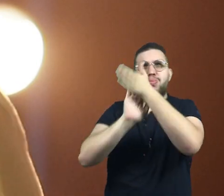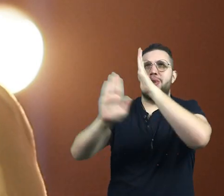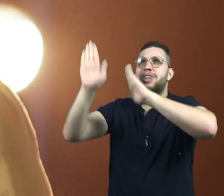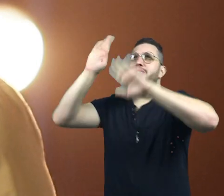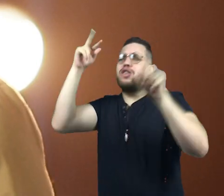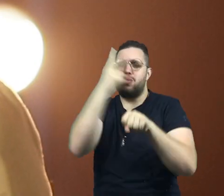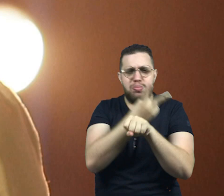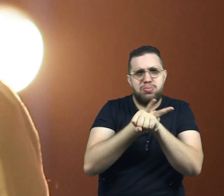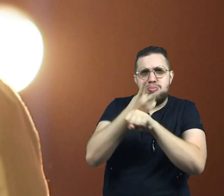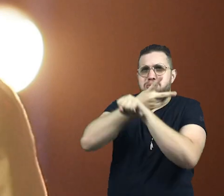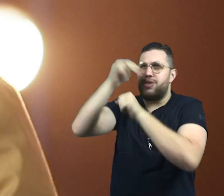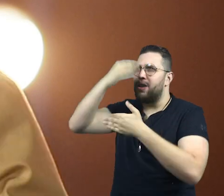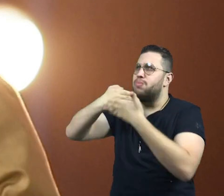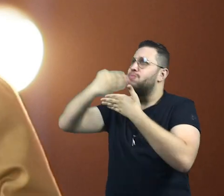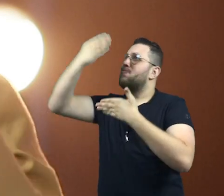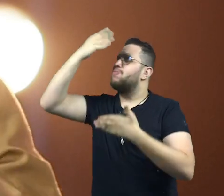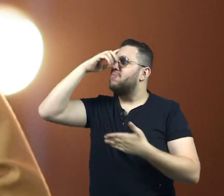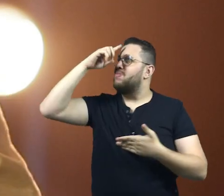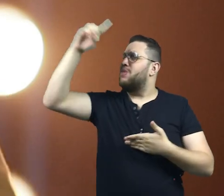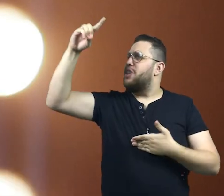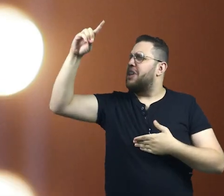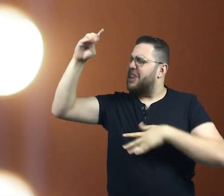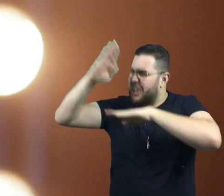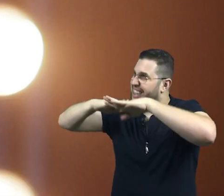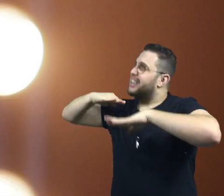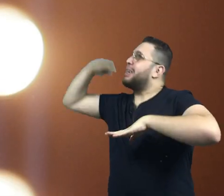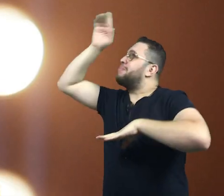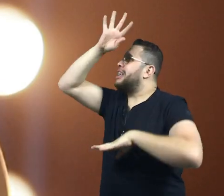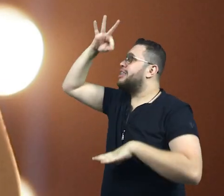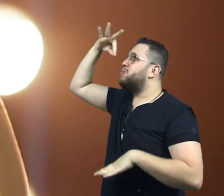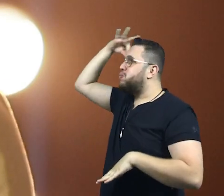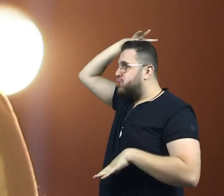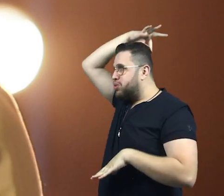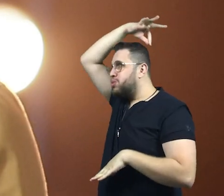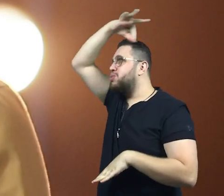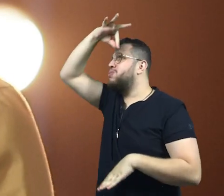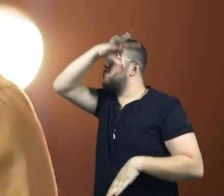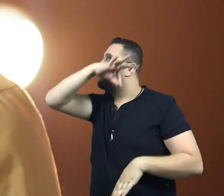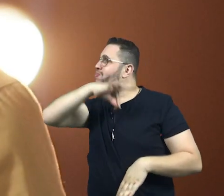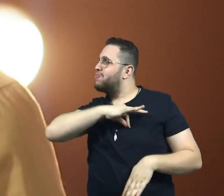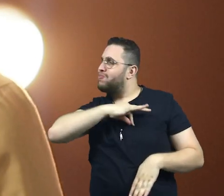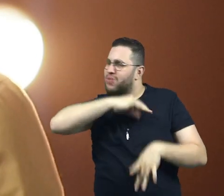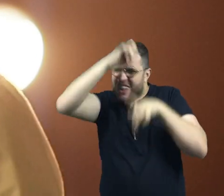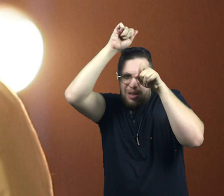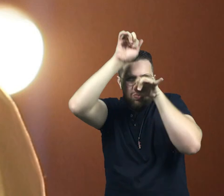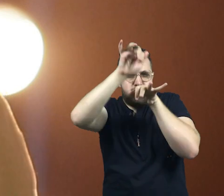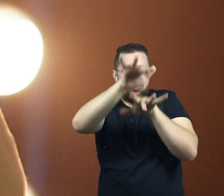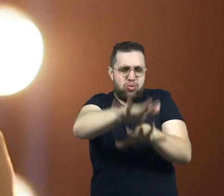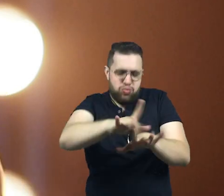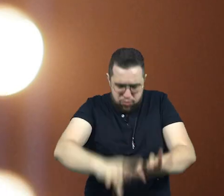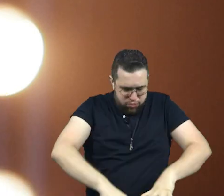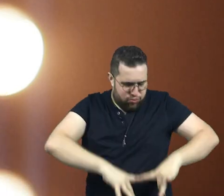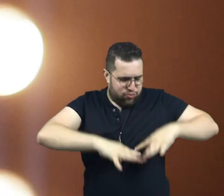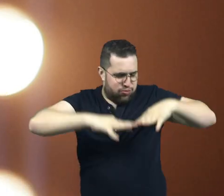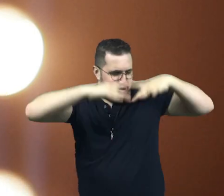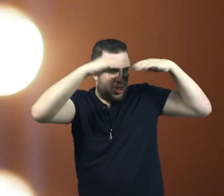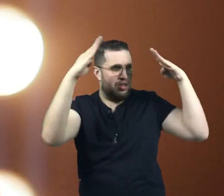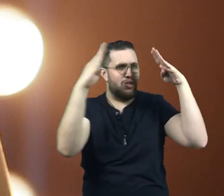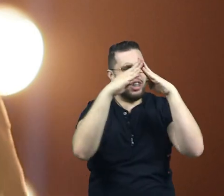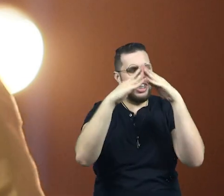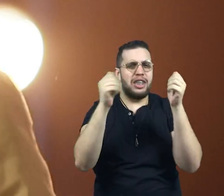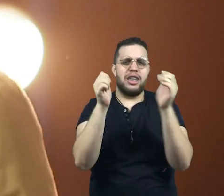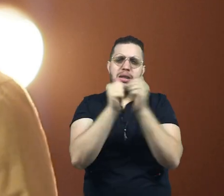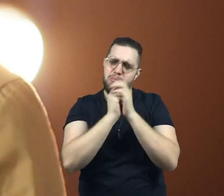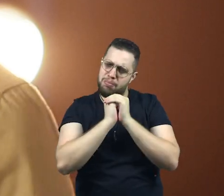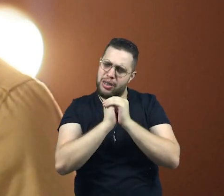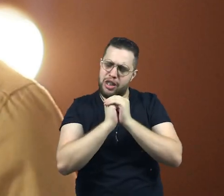buscar a face de Deus, buscar mais do Espírito Santo de Deus. Receba que Ele venha encher a sua casa nessa manhã. Amém. E